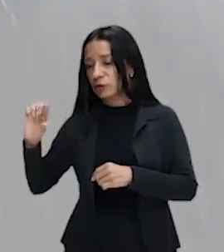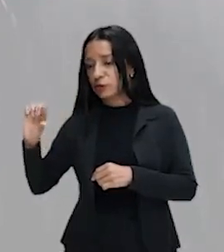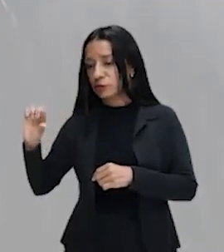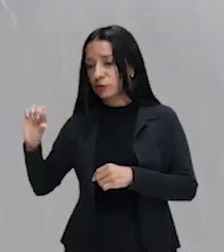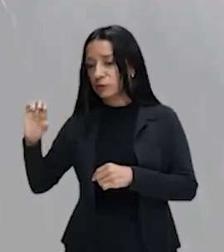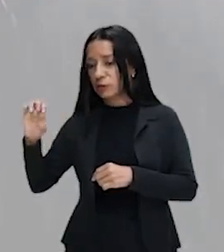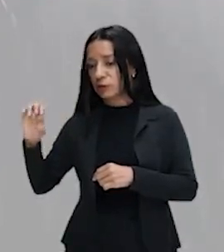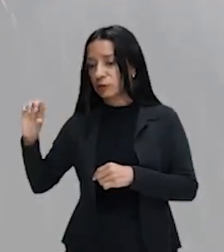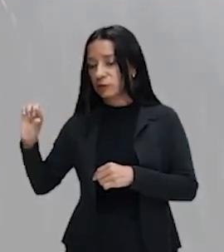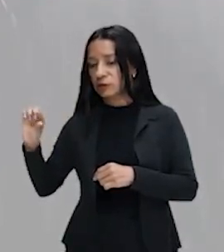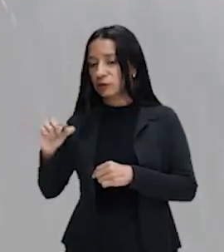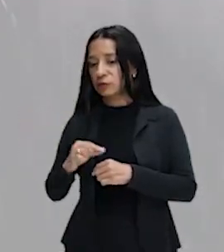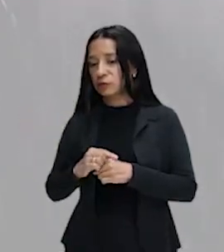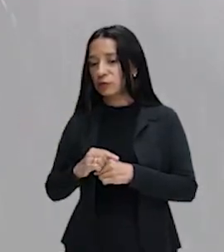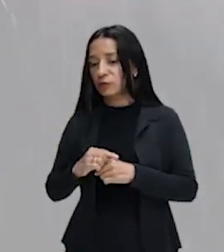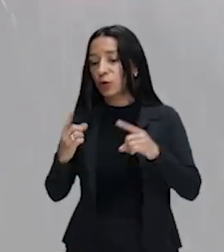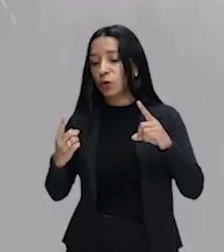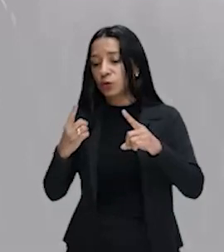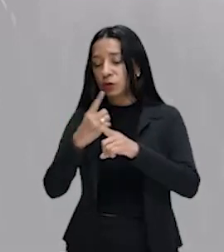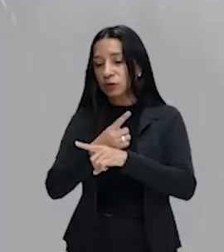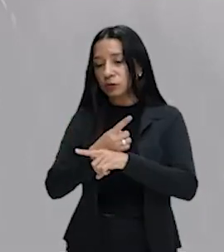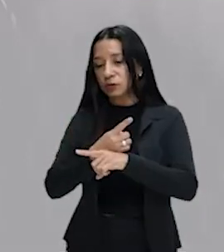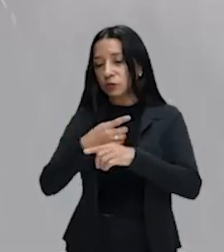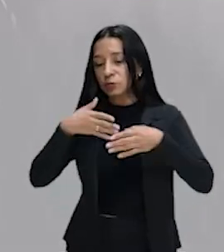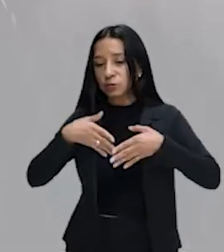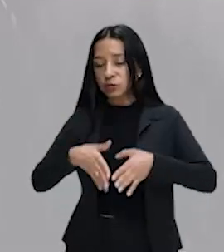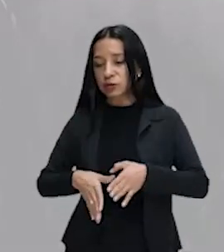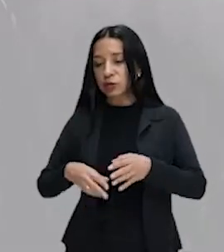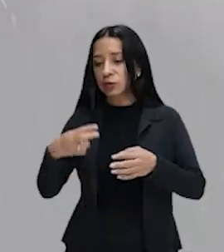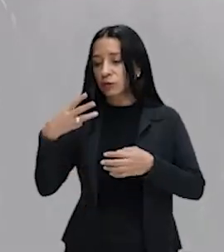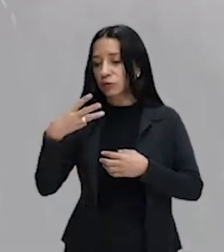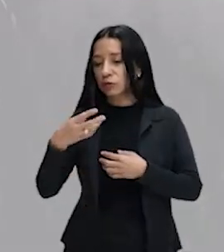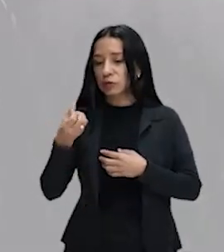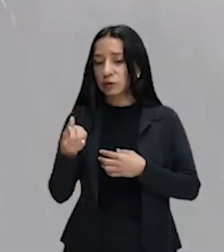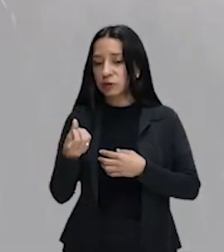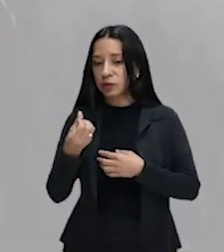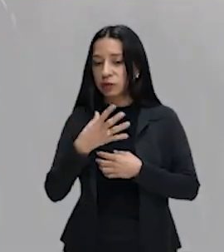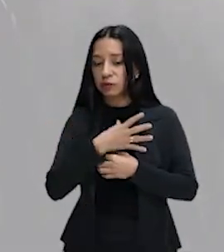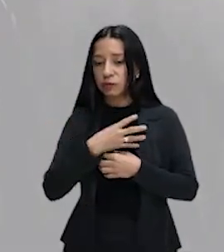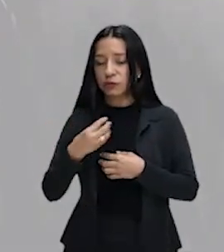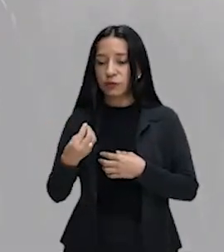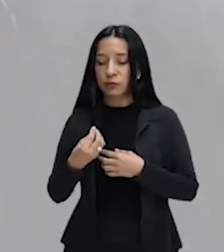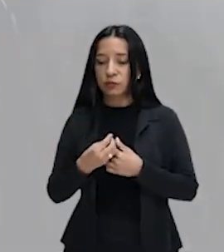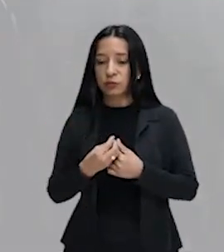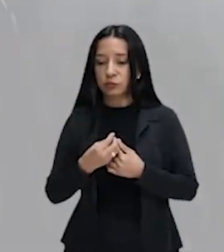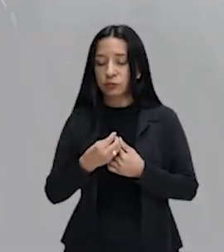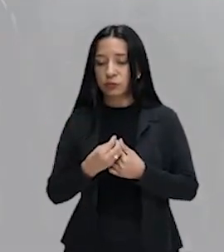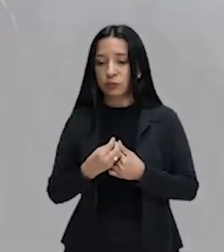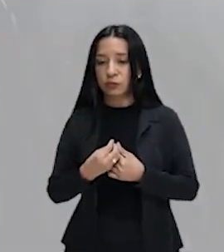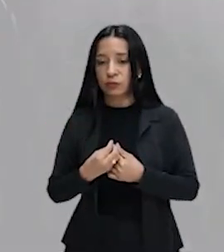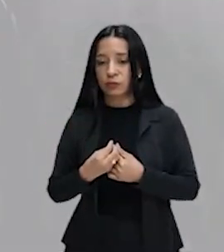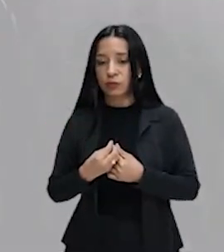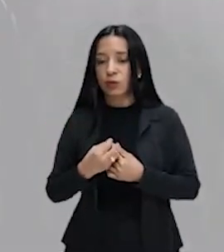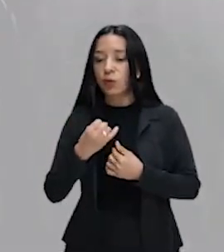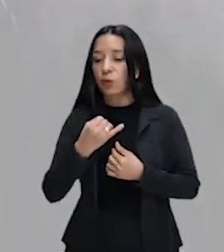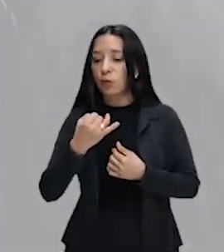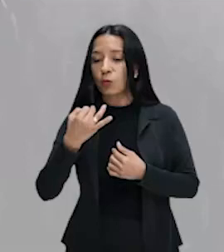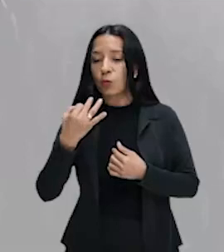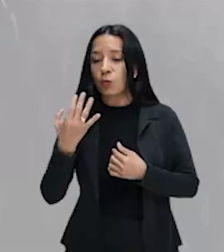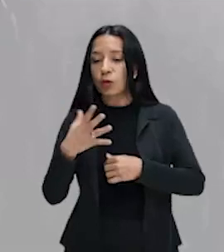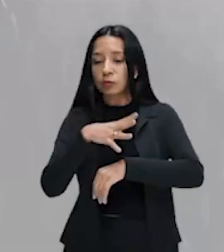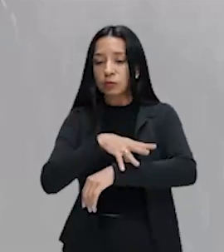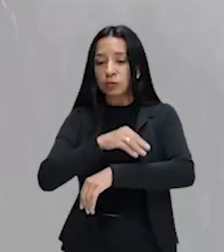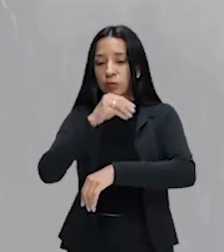cruzamento nasceram 36 filhotinhos. Aí, o que a questão está pedindo? Eu vou voltar aqui, ó. Quantos com